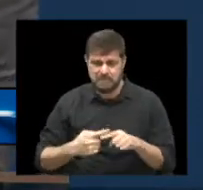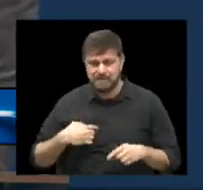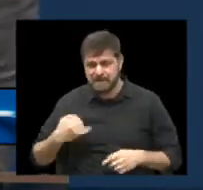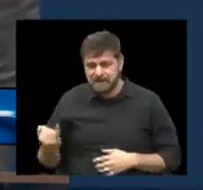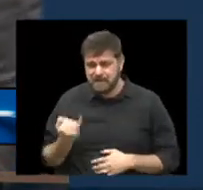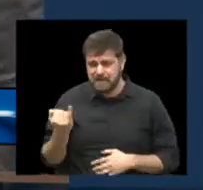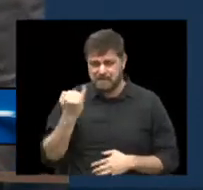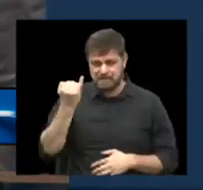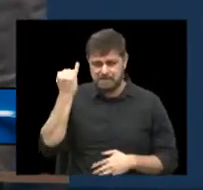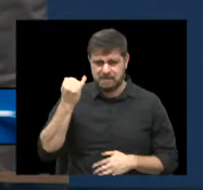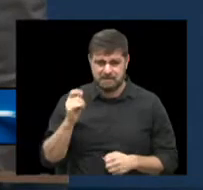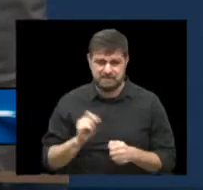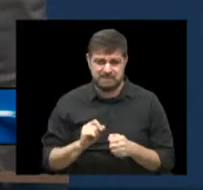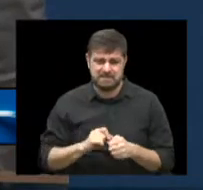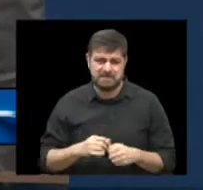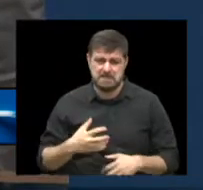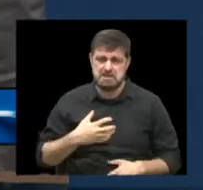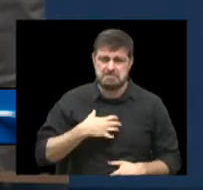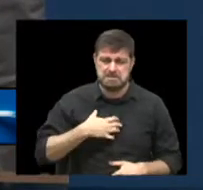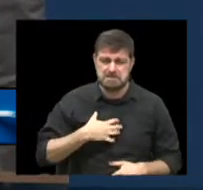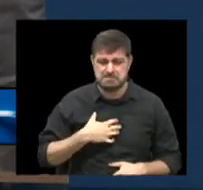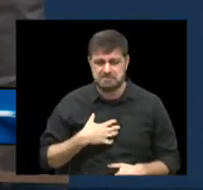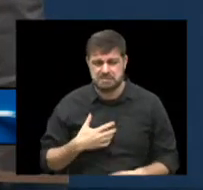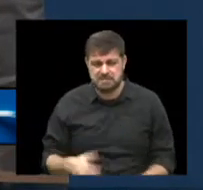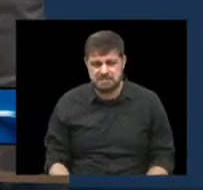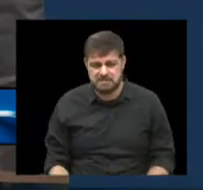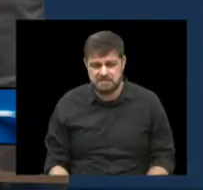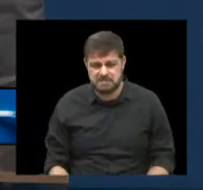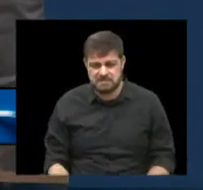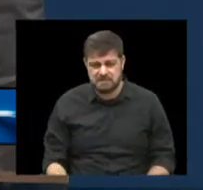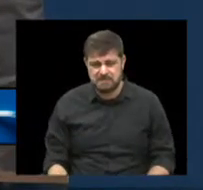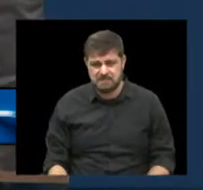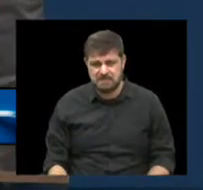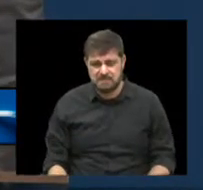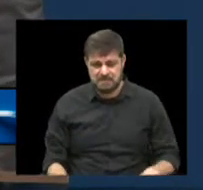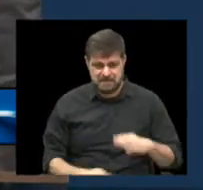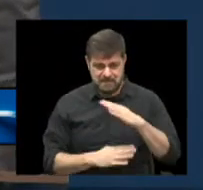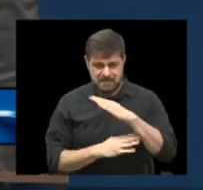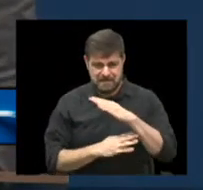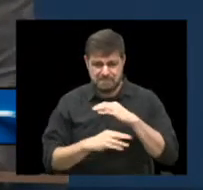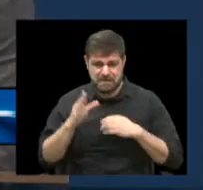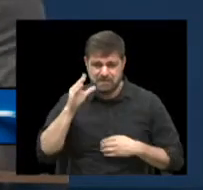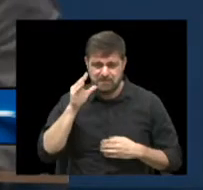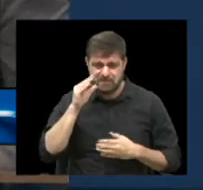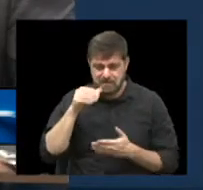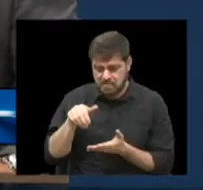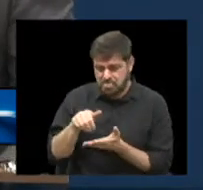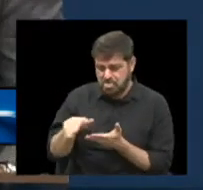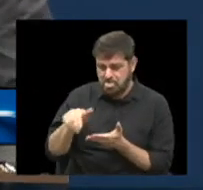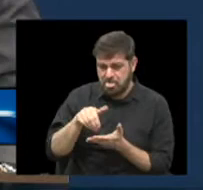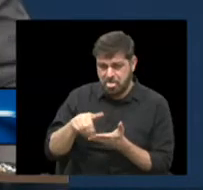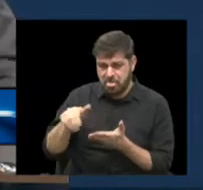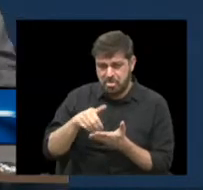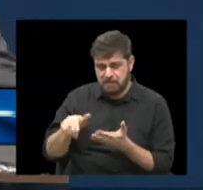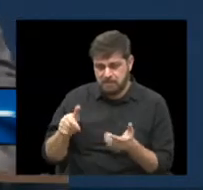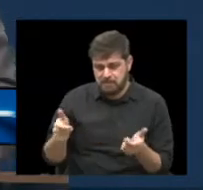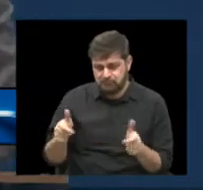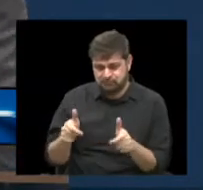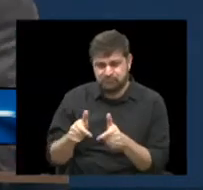não simplesmente como uma forma de diminuir o tamanho da Câmara. Eu vou lembrar aqui que o vereador Rafa